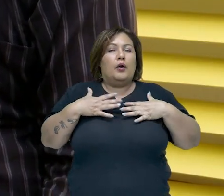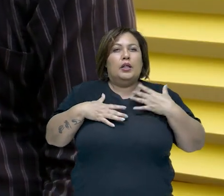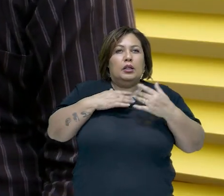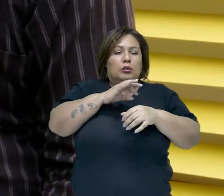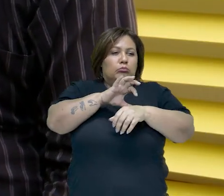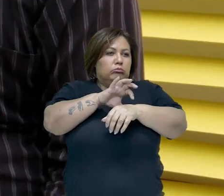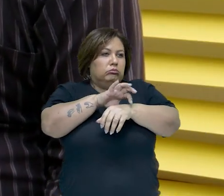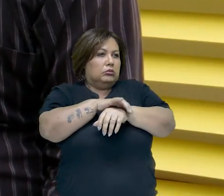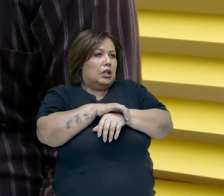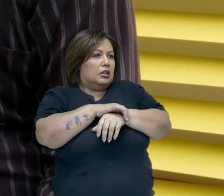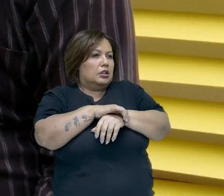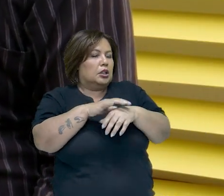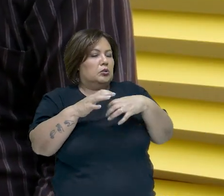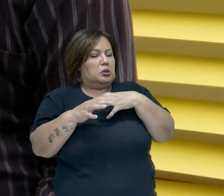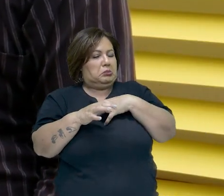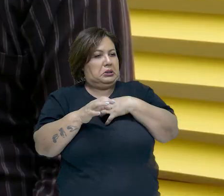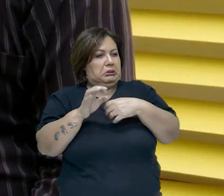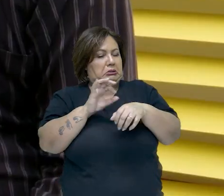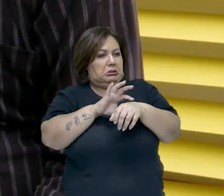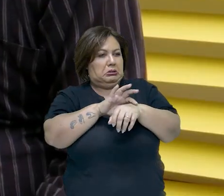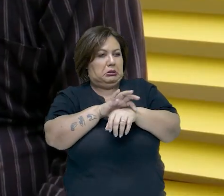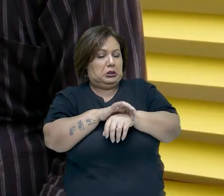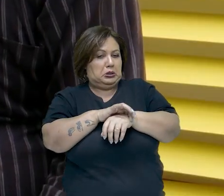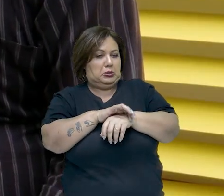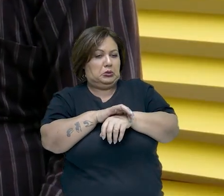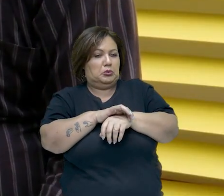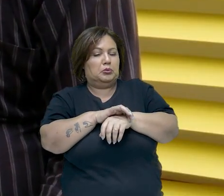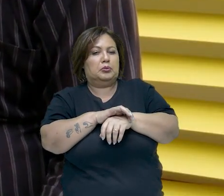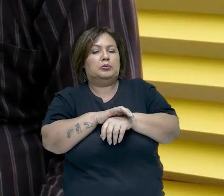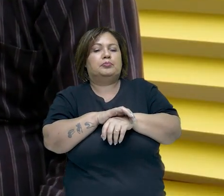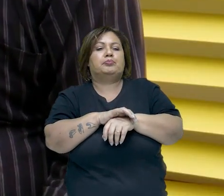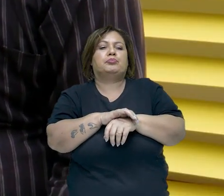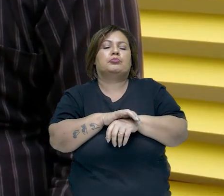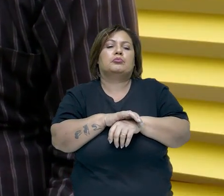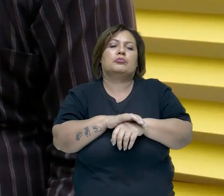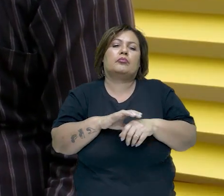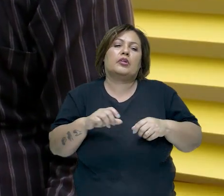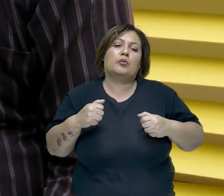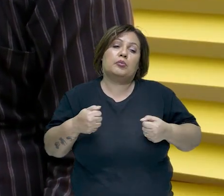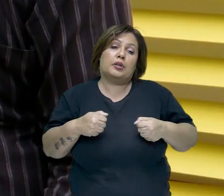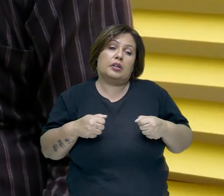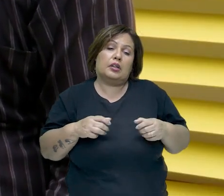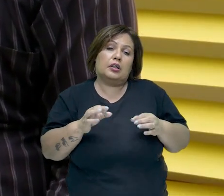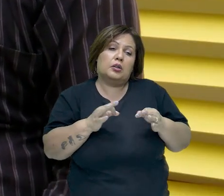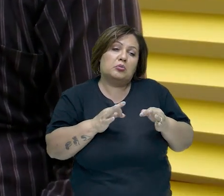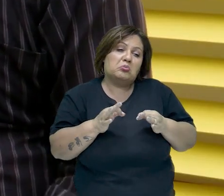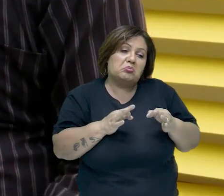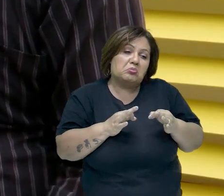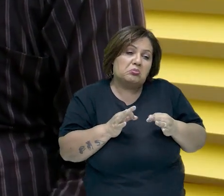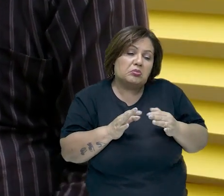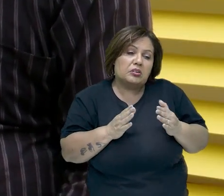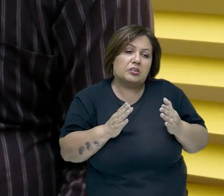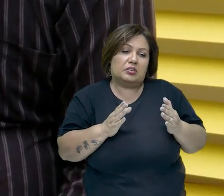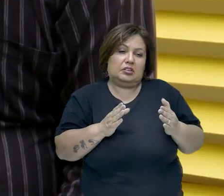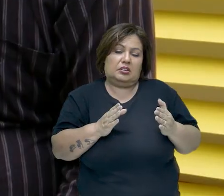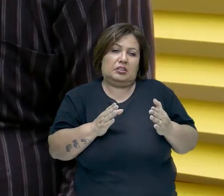de segurança, que é uma sensação falsa, porque você pode ser furtado, por exemplo, ter a sua arma